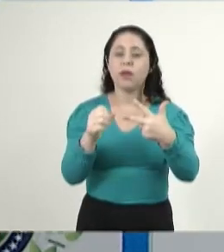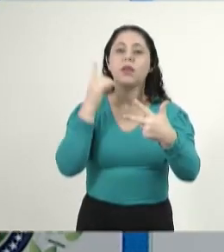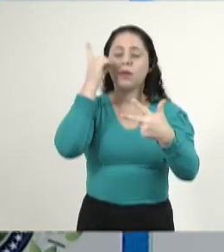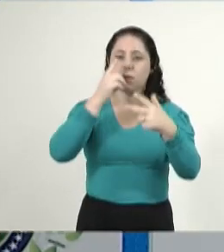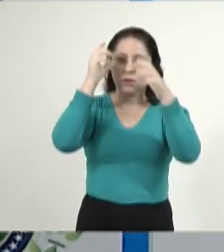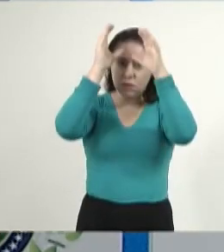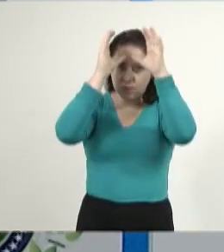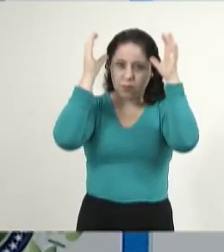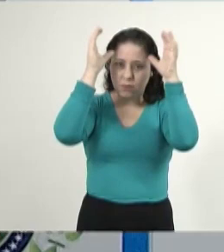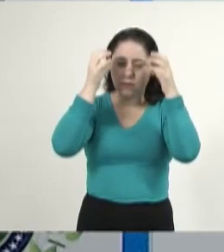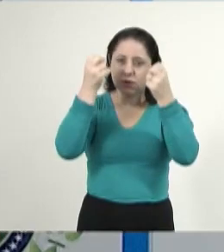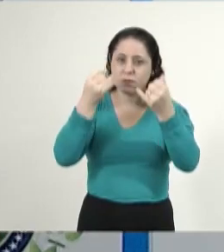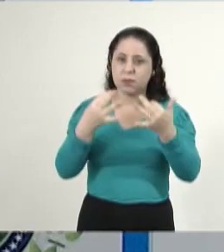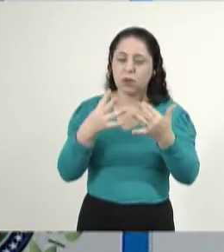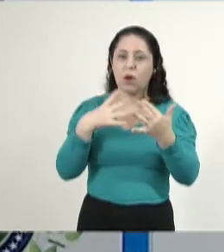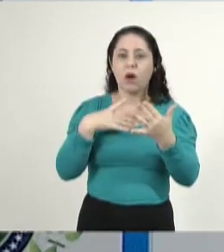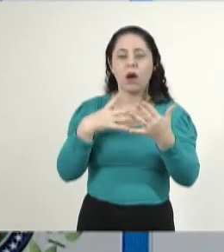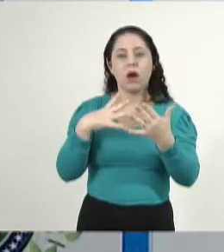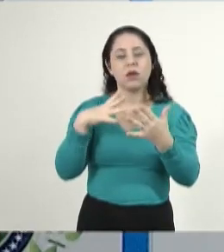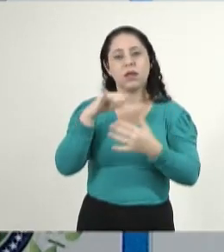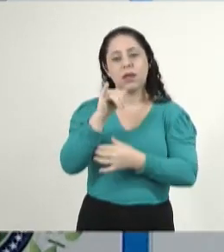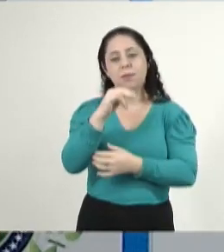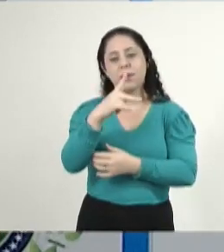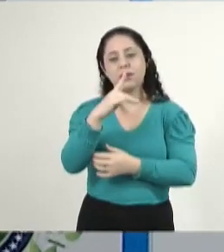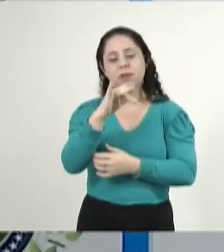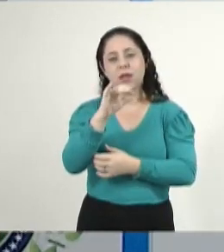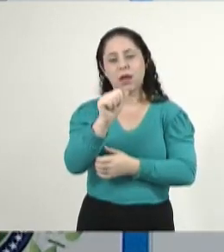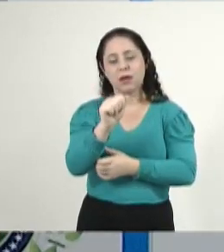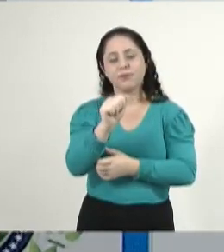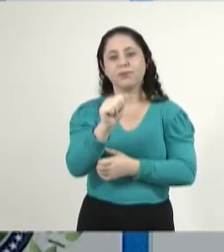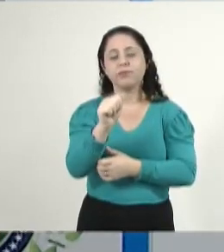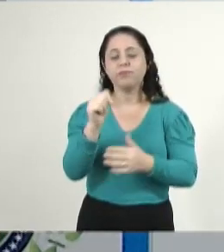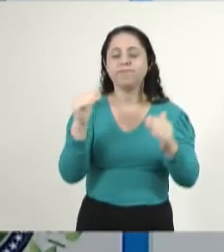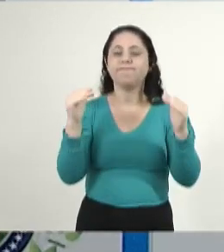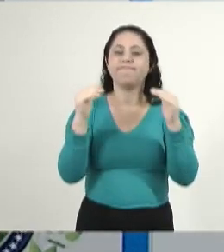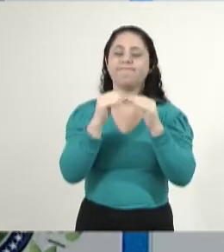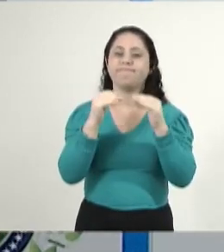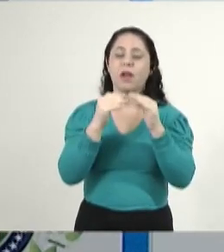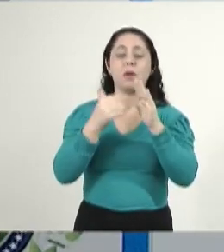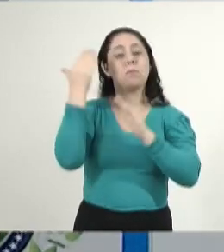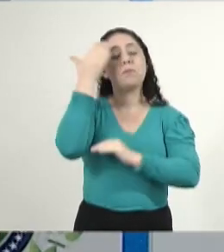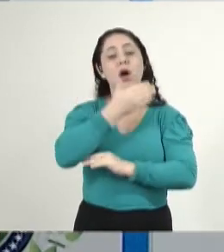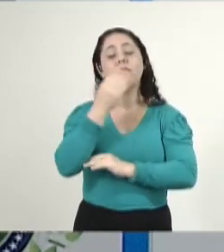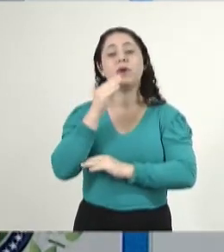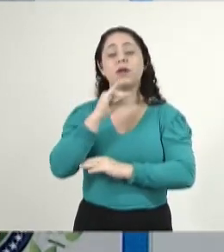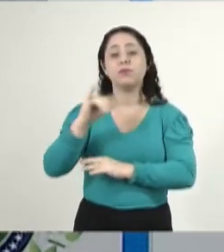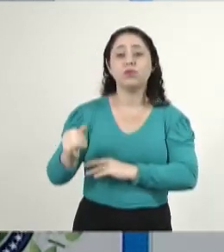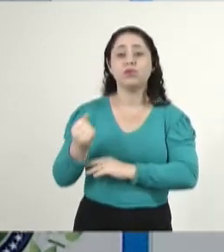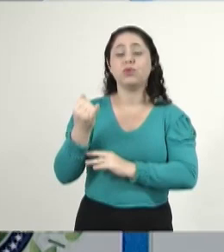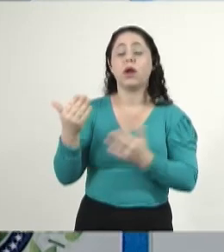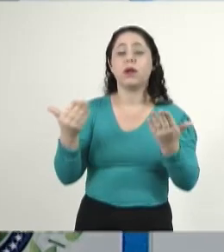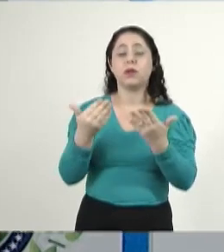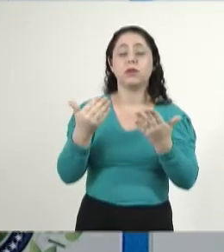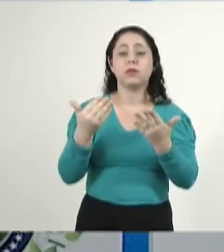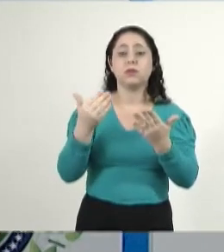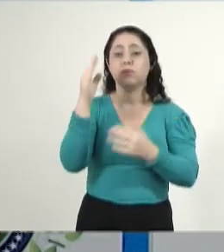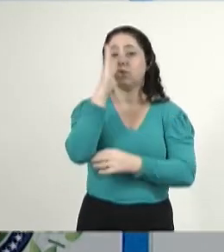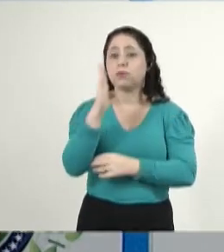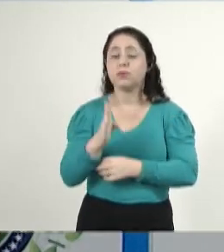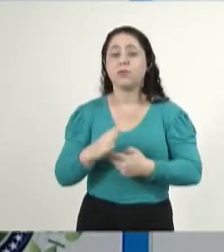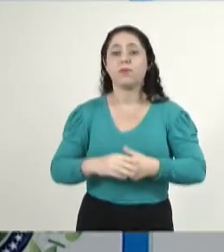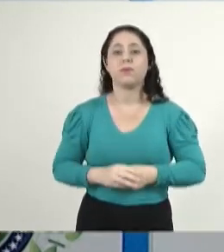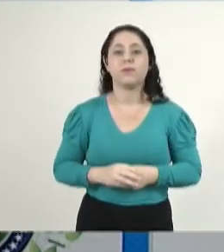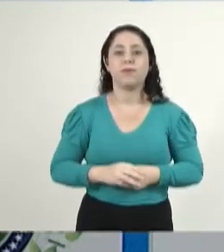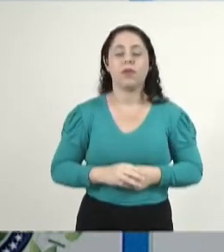inclusive, explicou ontem, é um índice atrelado ao IPCA, que é o principal indicador da inflação oficial aqui no Brasil.